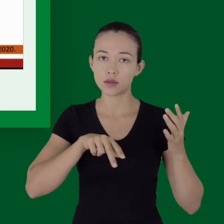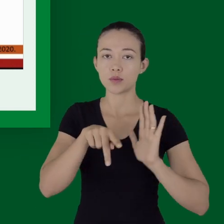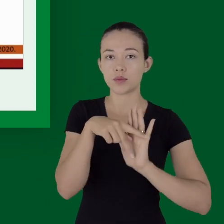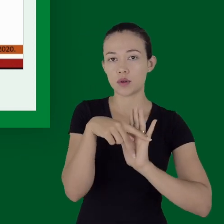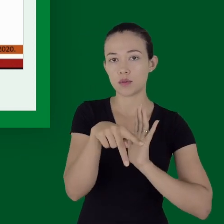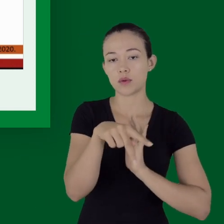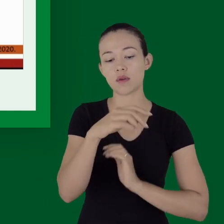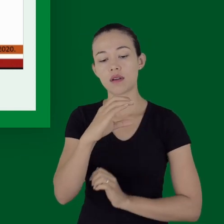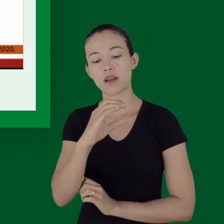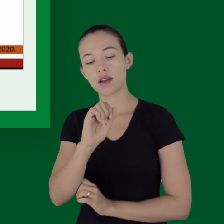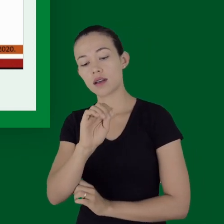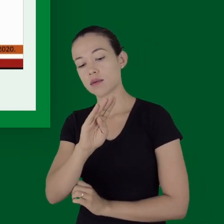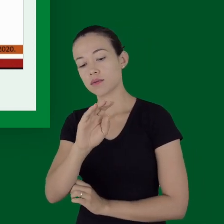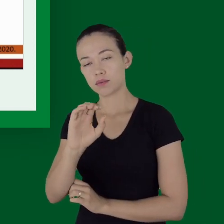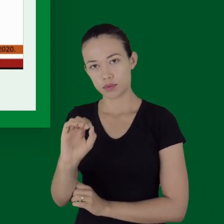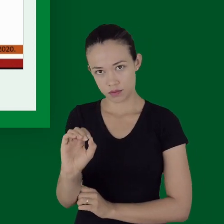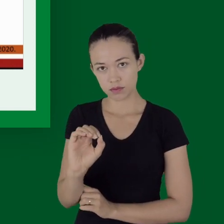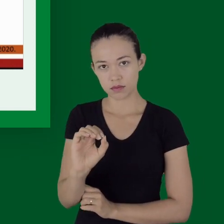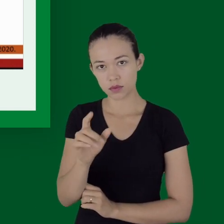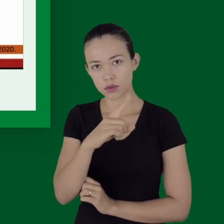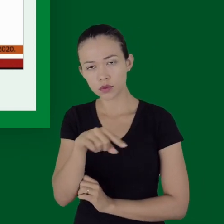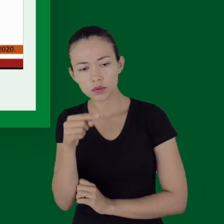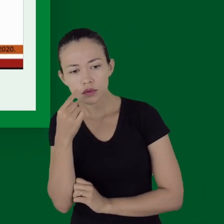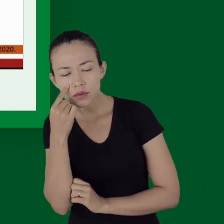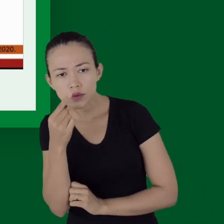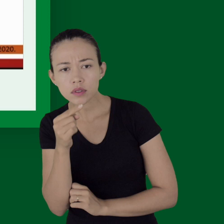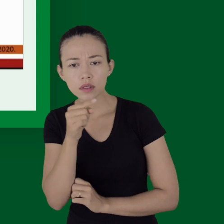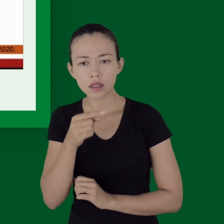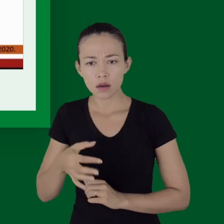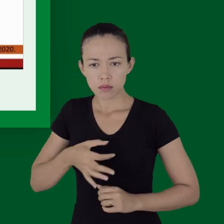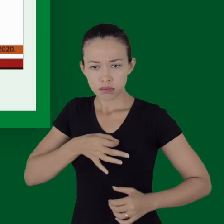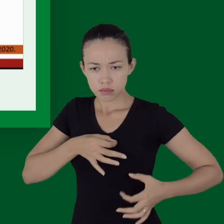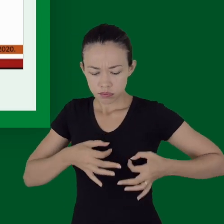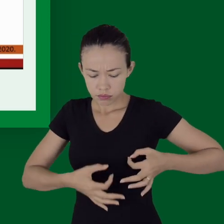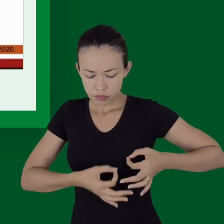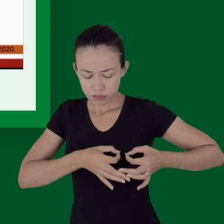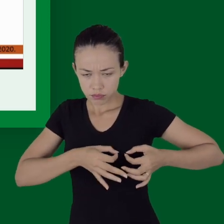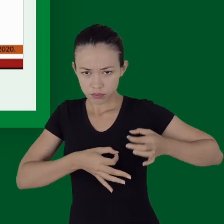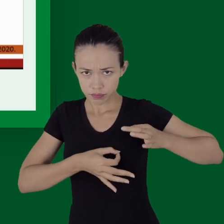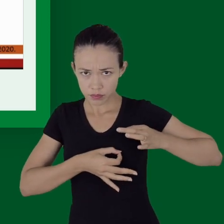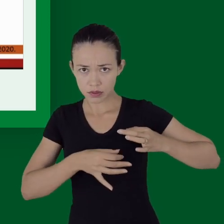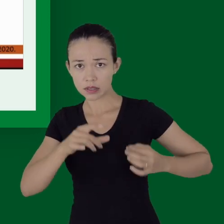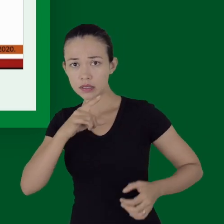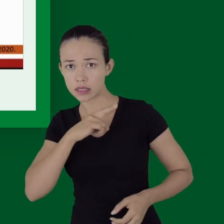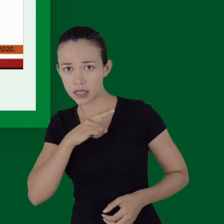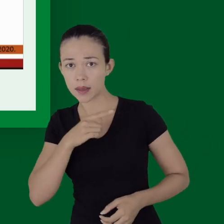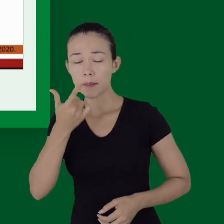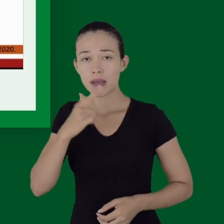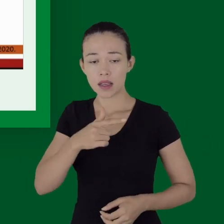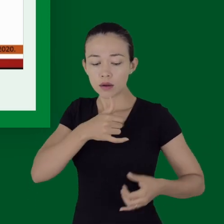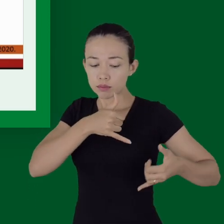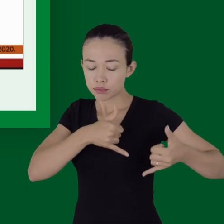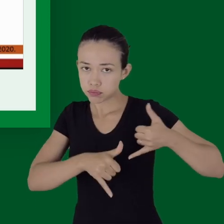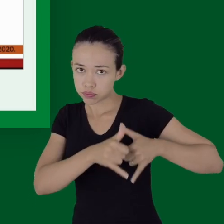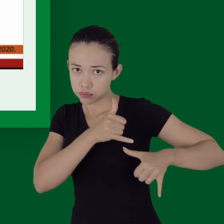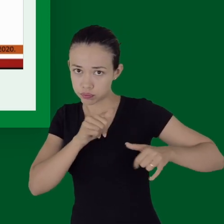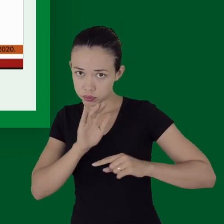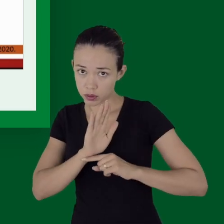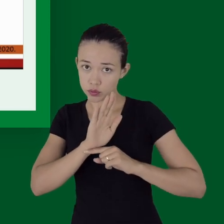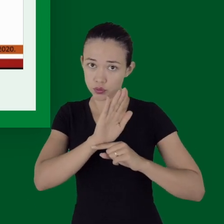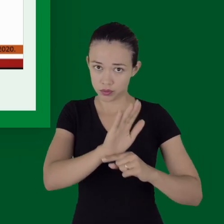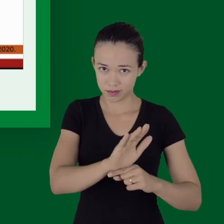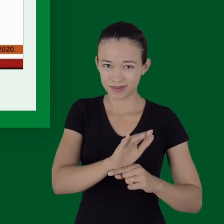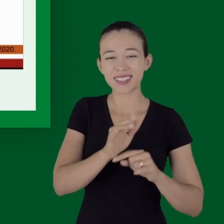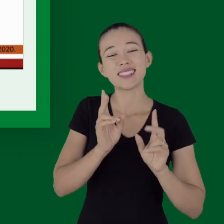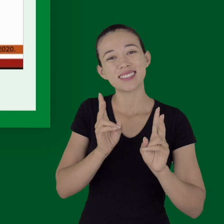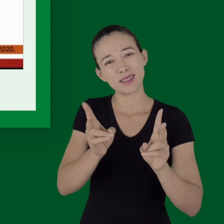checar os cabos, então checa as conexões, aumentar o ganho e mudar a derivação. Então sempre que a gente pegar uma